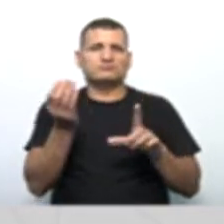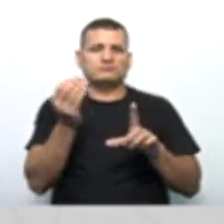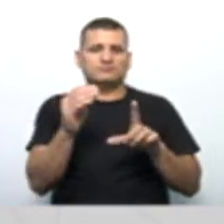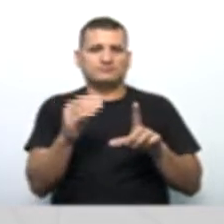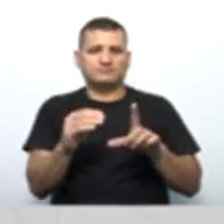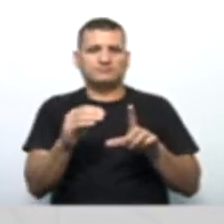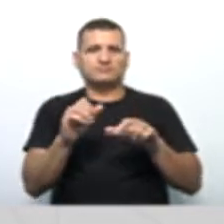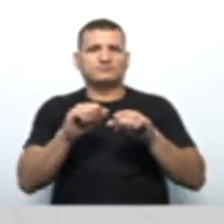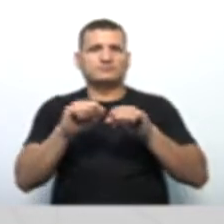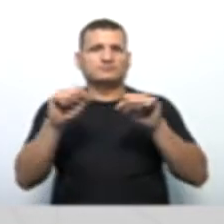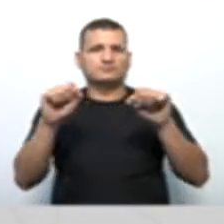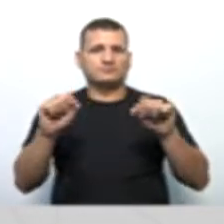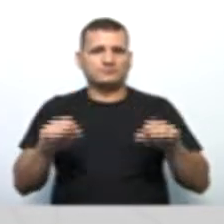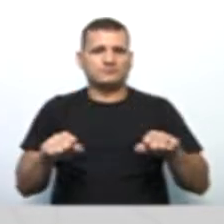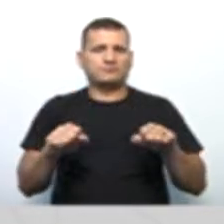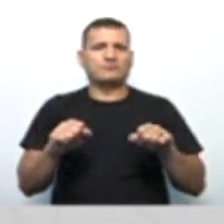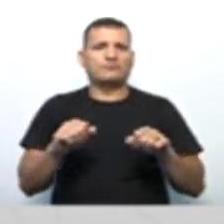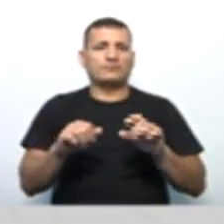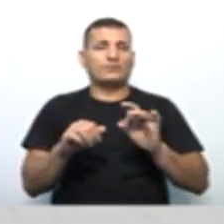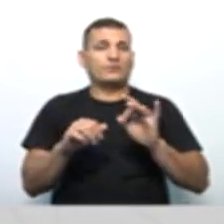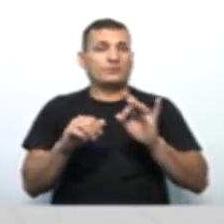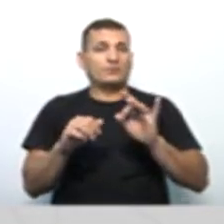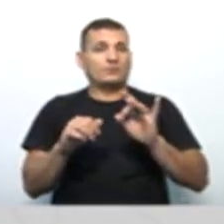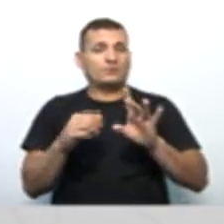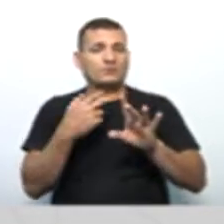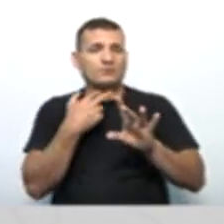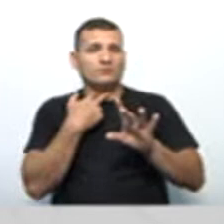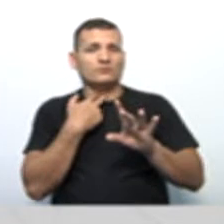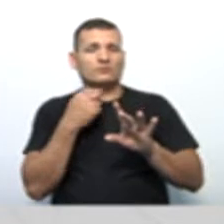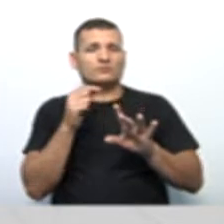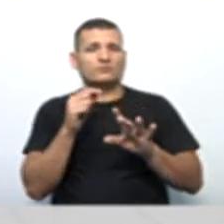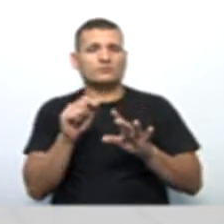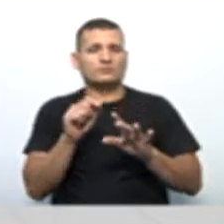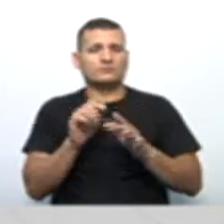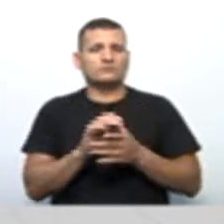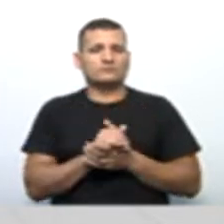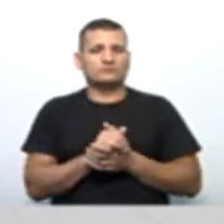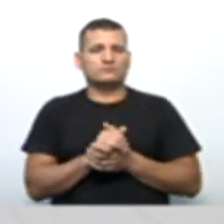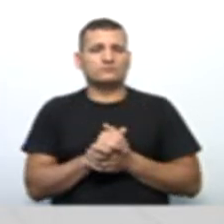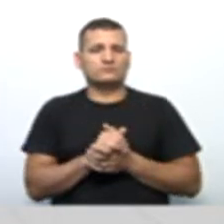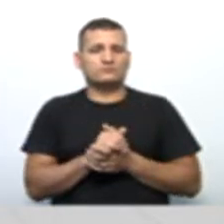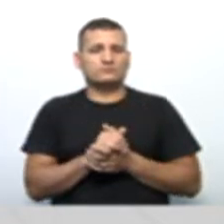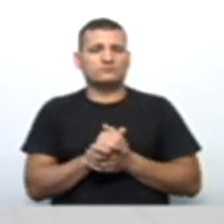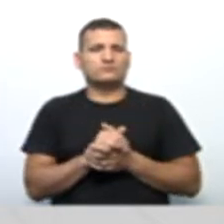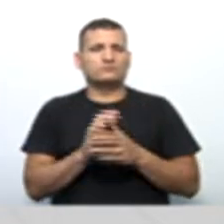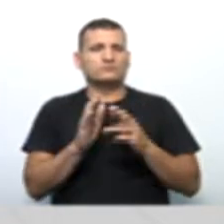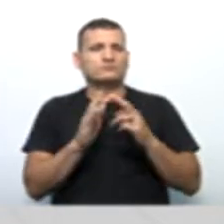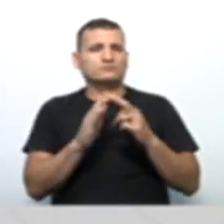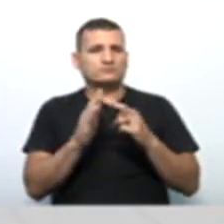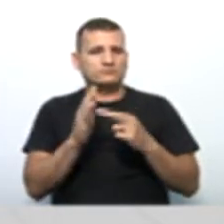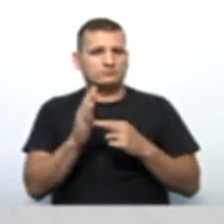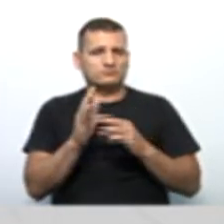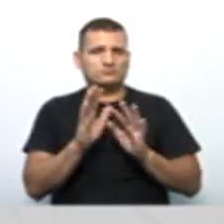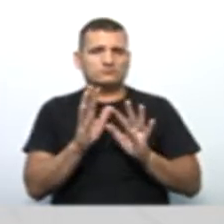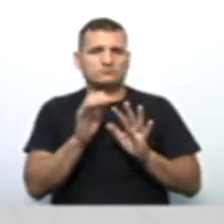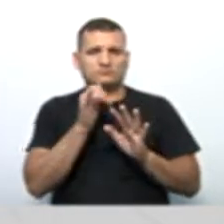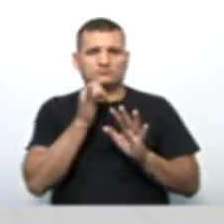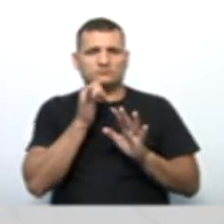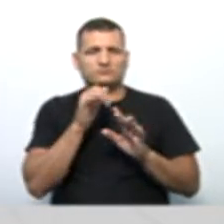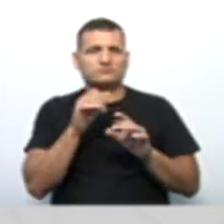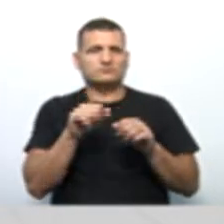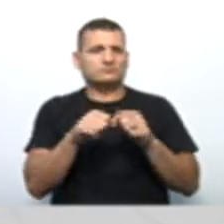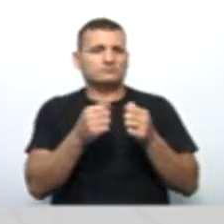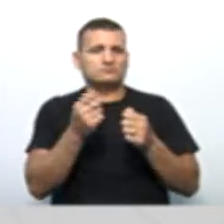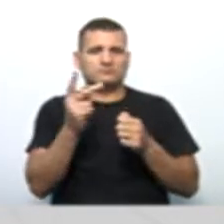sistema do site com exceção das regras que o negócio faça você não pode danificar o seu